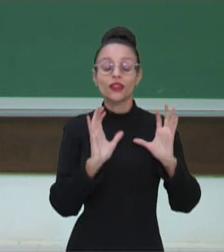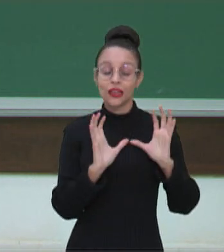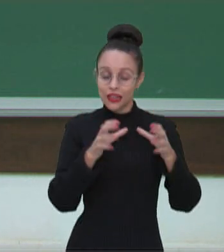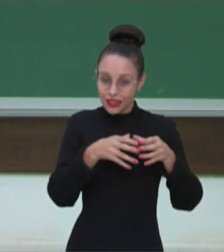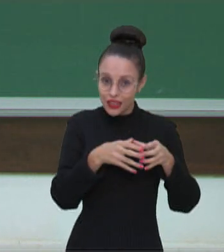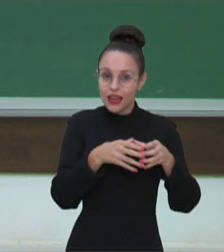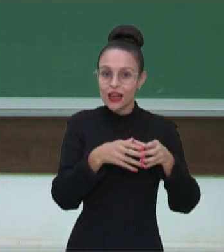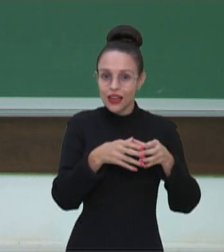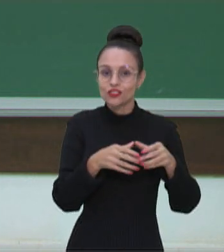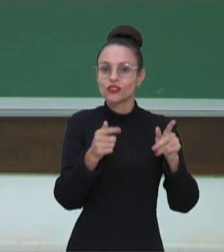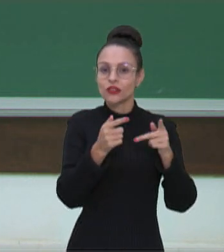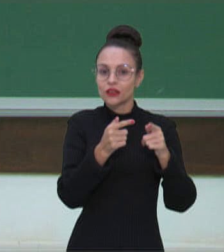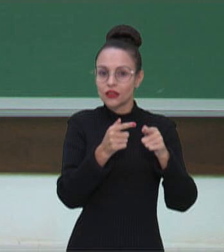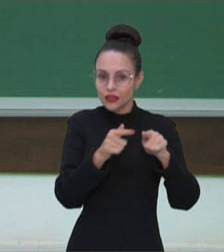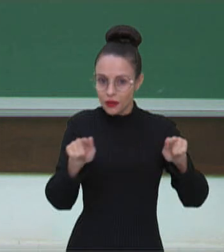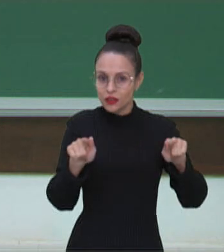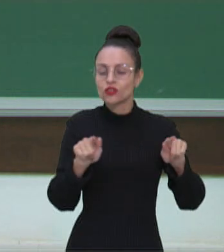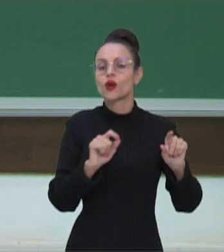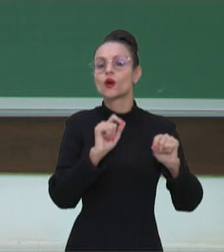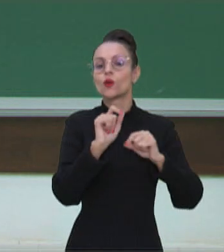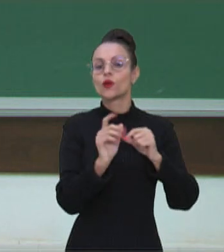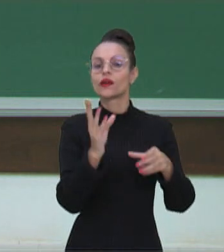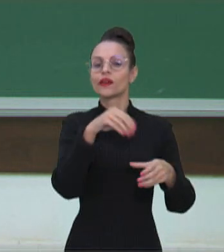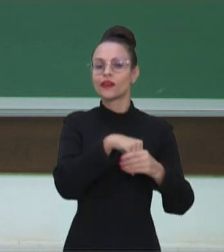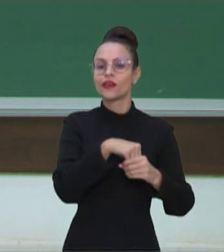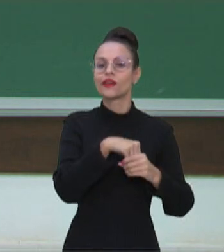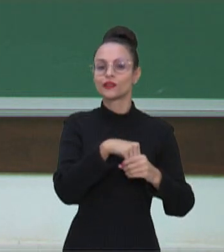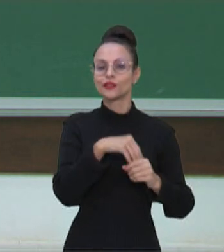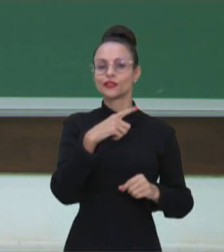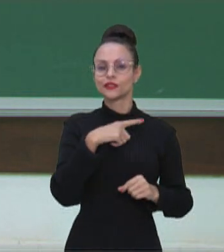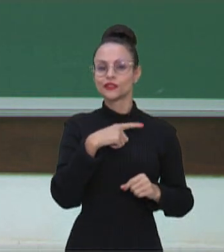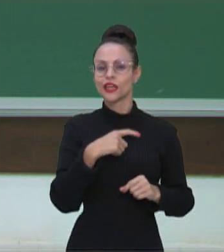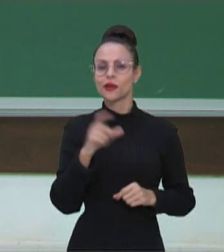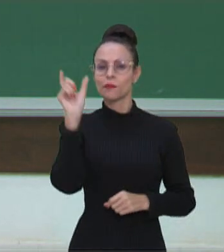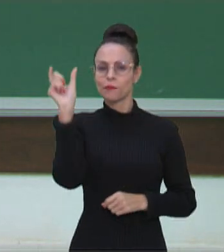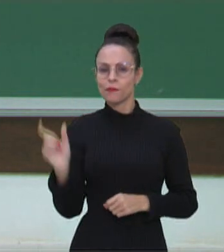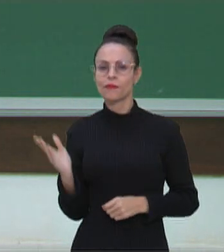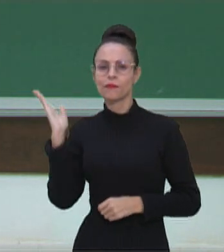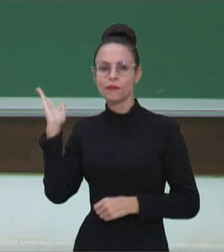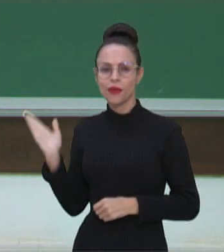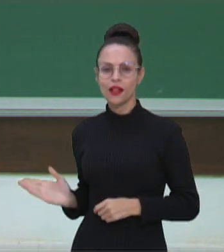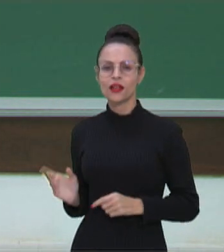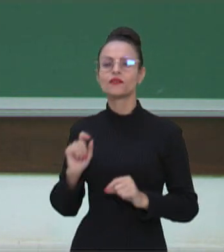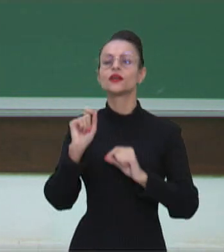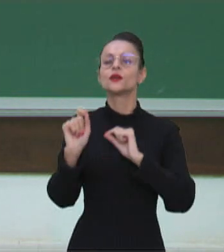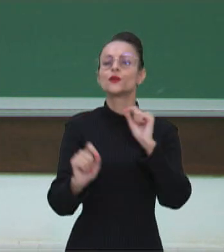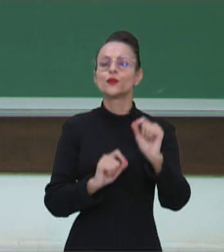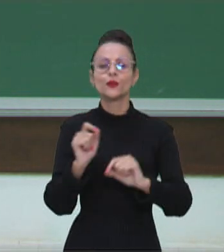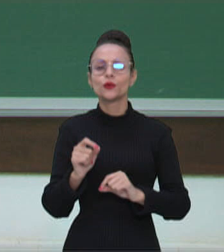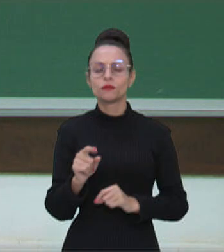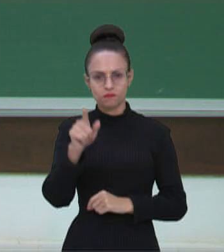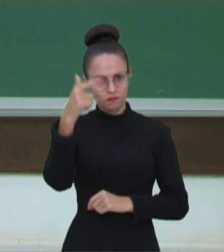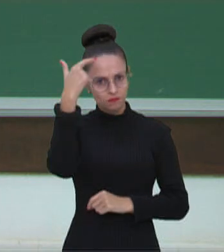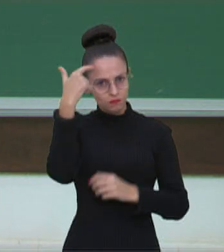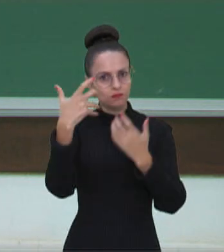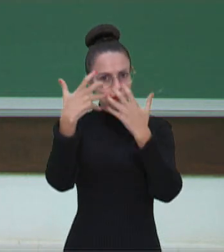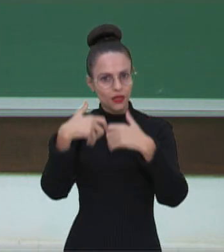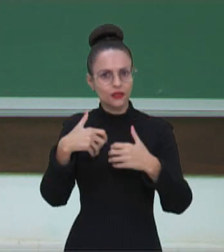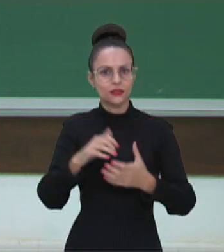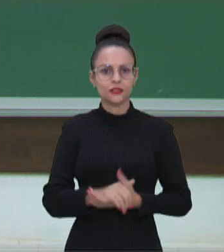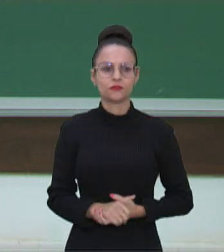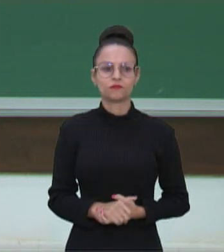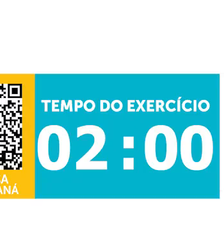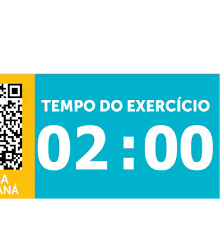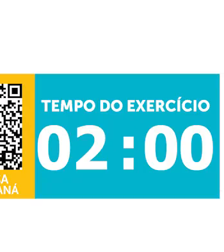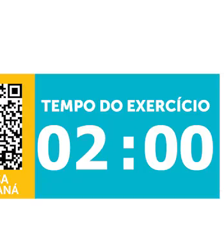daquela classe gramatical que contempla essas palavras? O que será que é? Pensem aí um pouquinho.